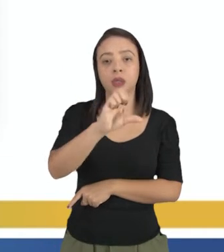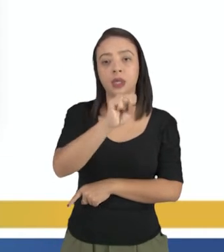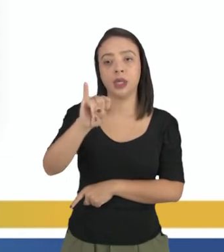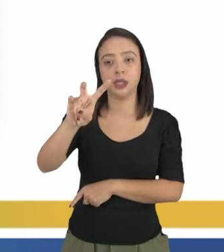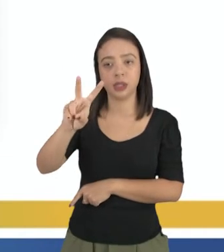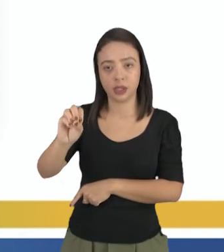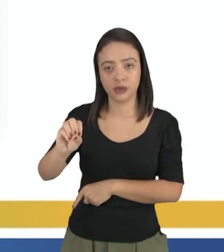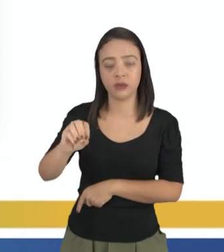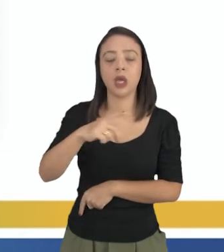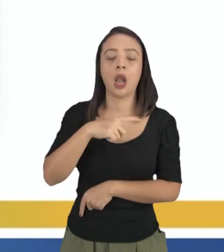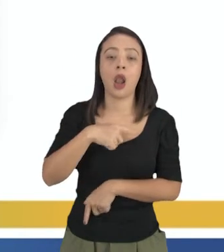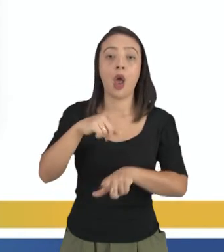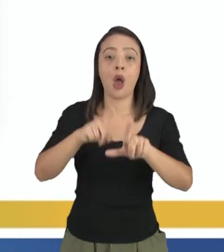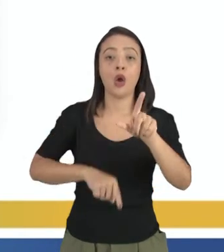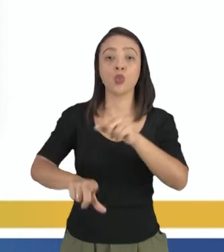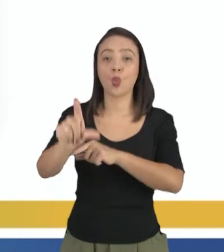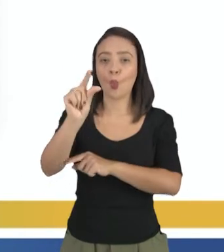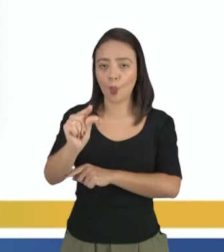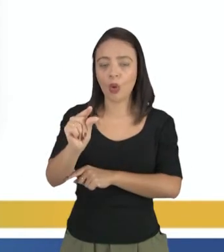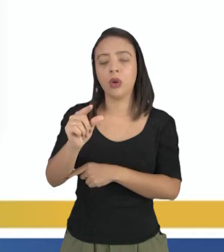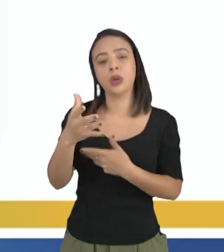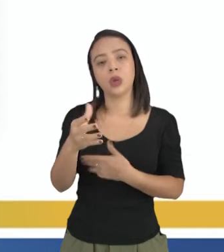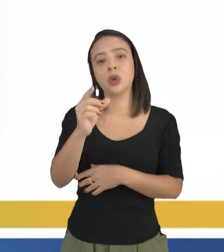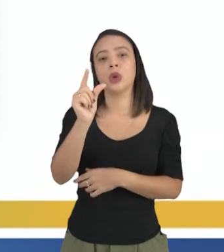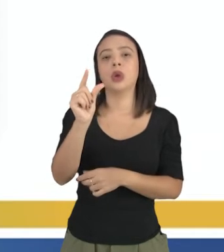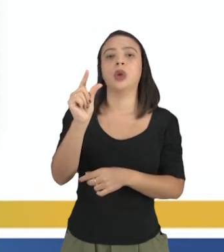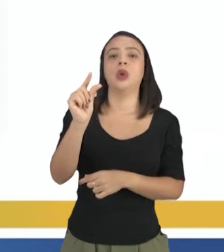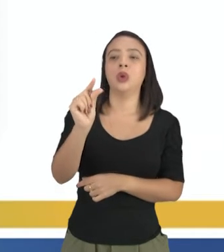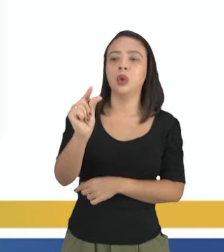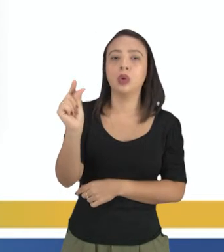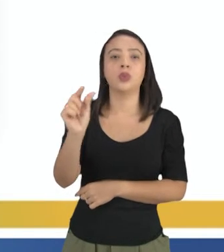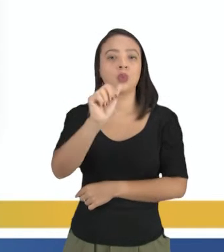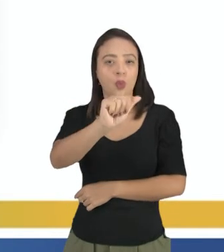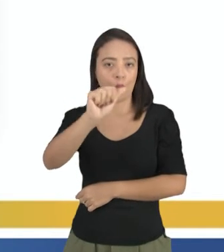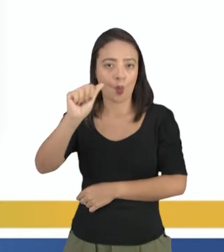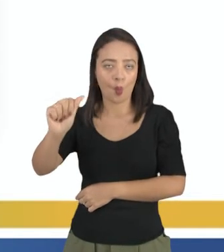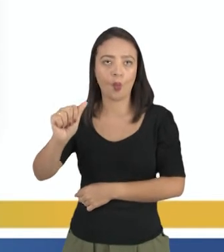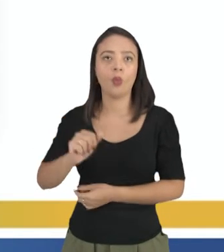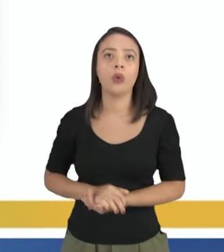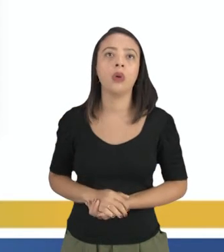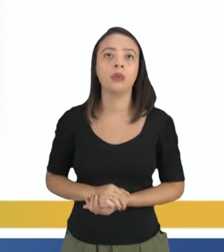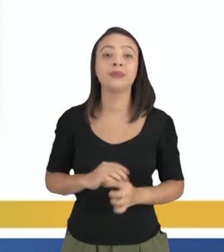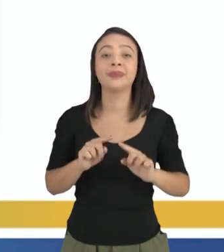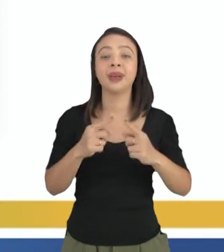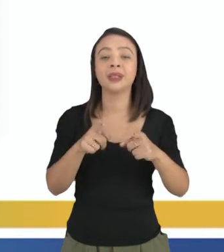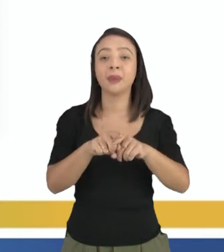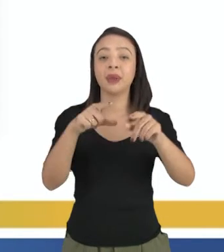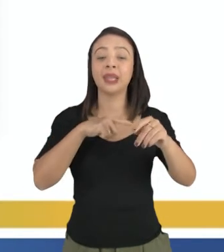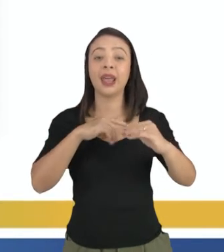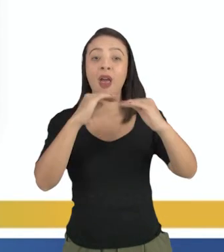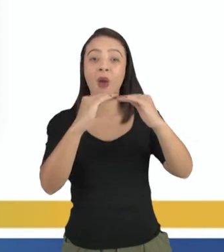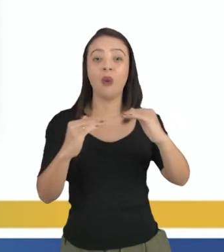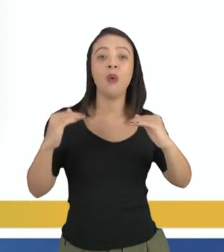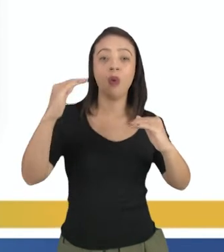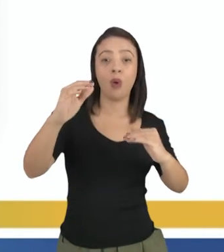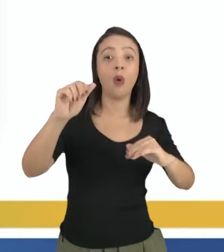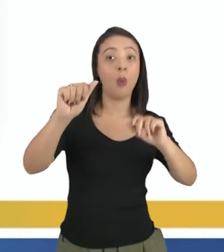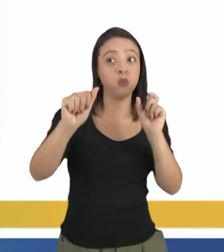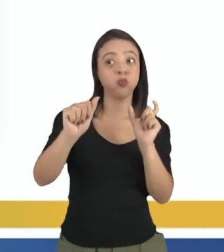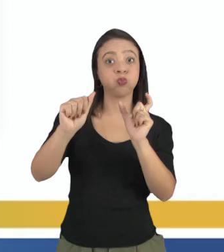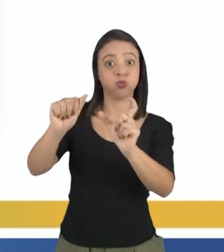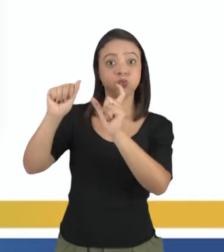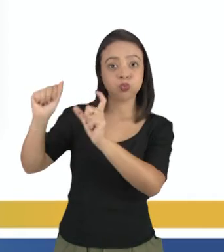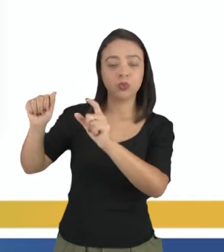uma letra minúscula, ou seja, o Azinho, geralmente ele é dominado pelo Azão e pelo Azão. Então,